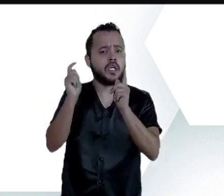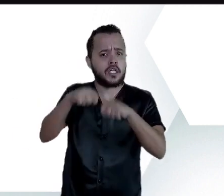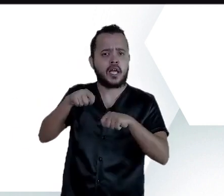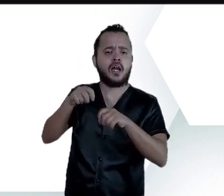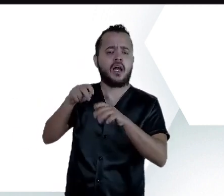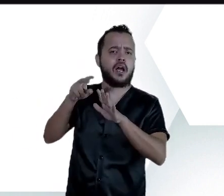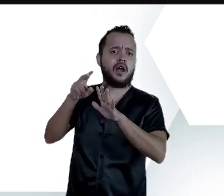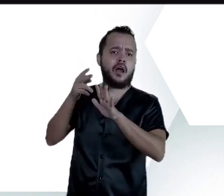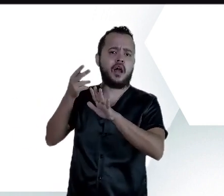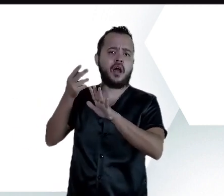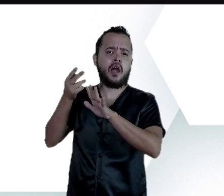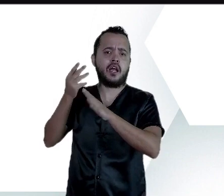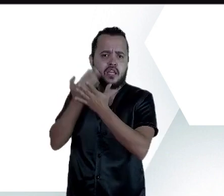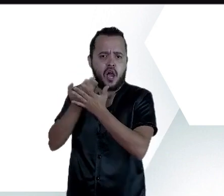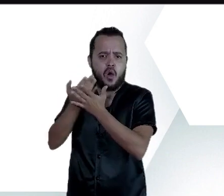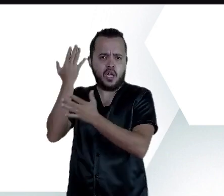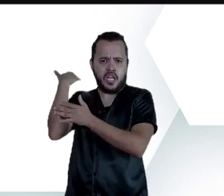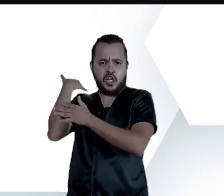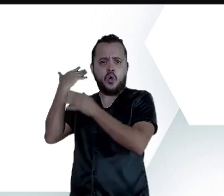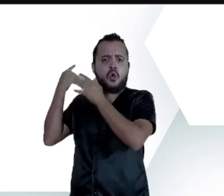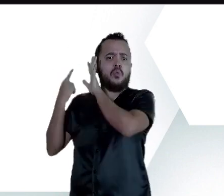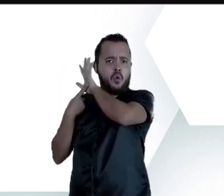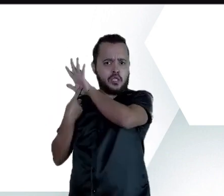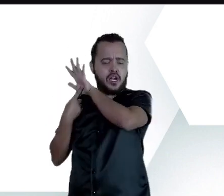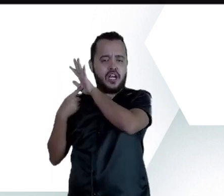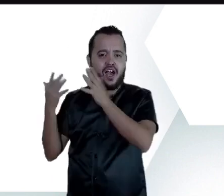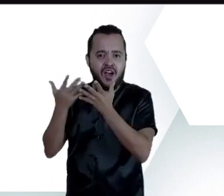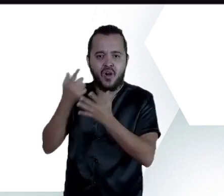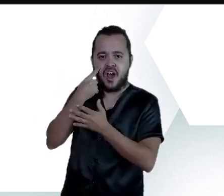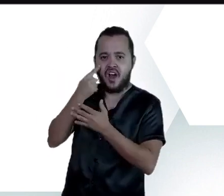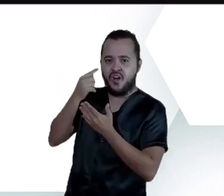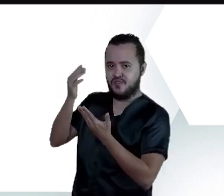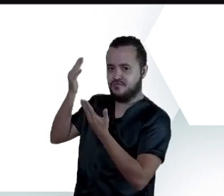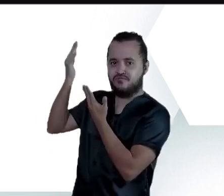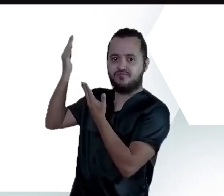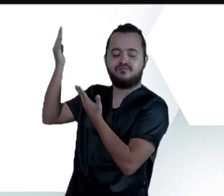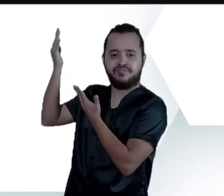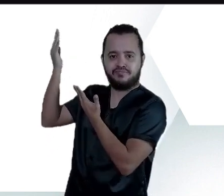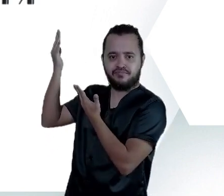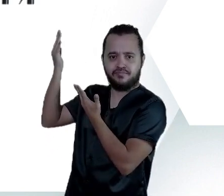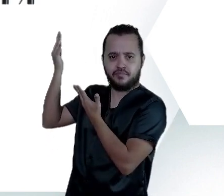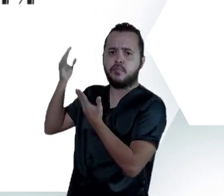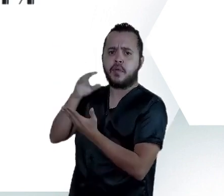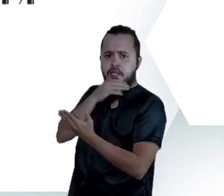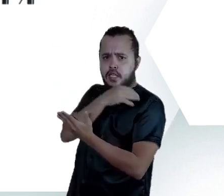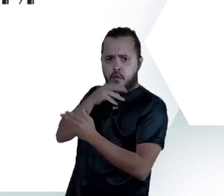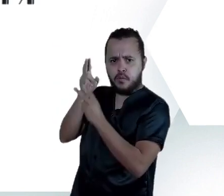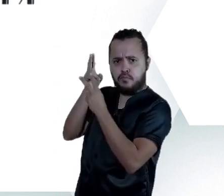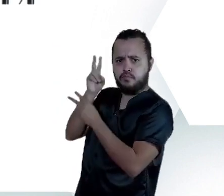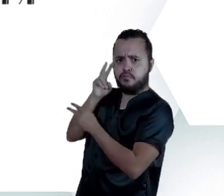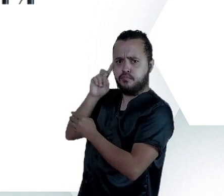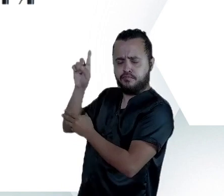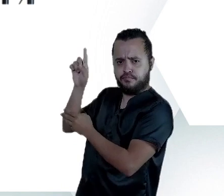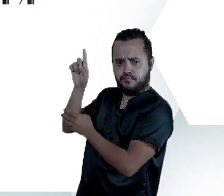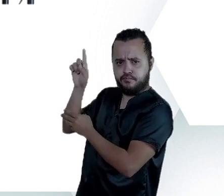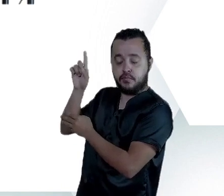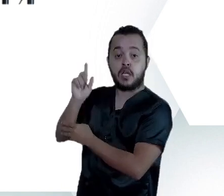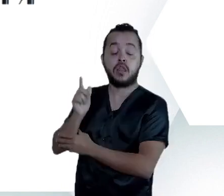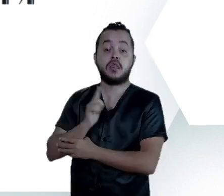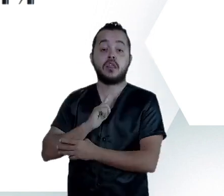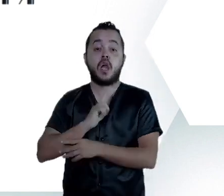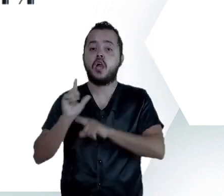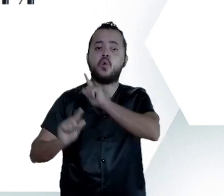slide anterior. Representado aqui nessa imagem, você pode verificar aqui comigo, nós temos